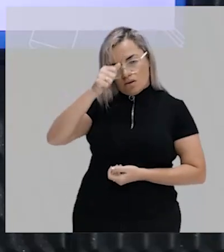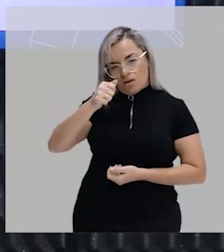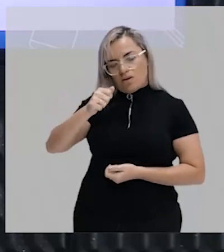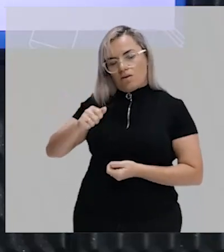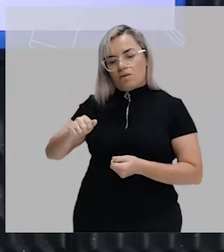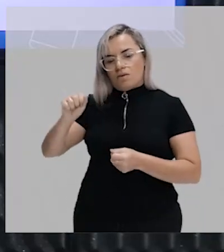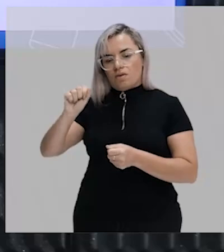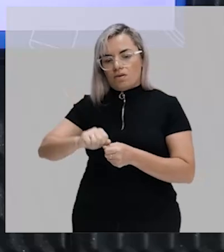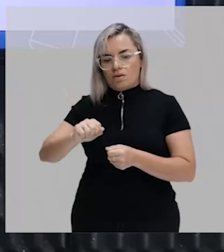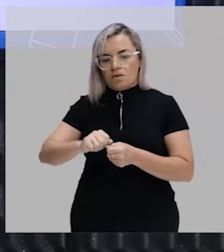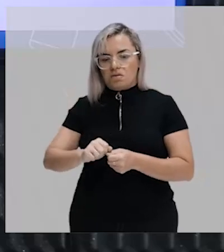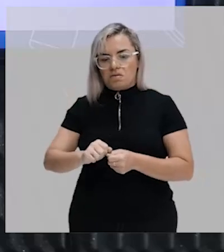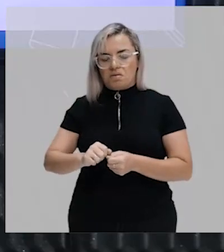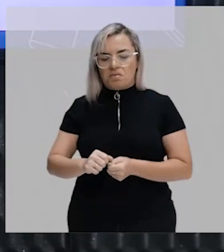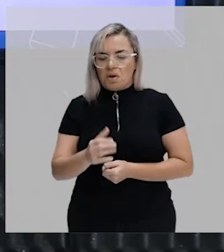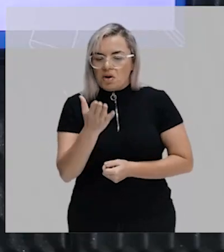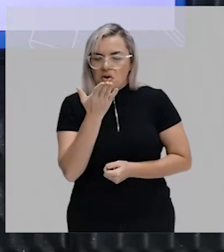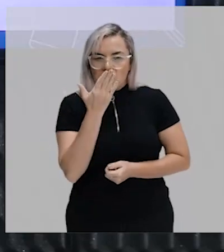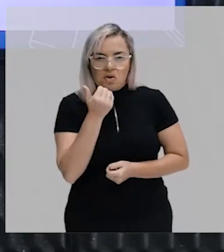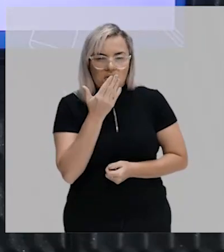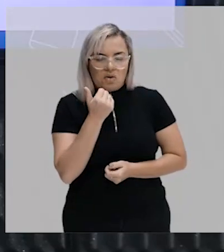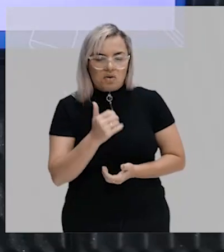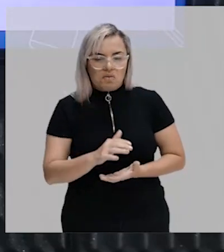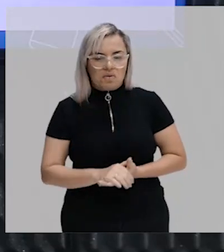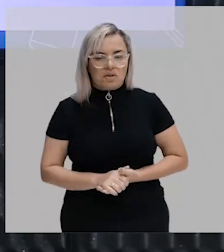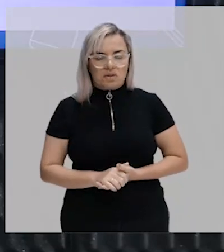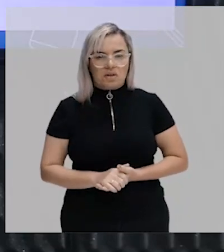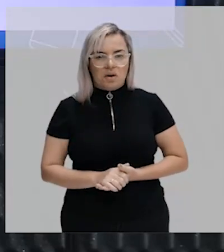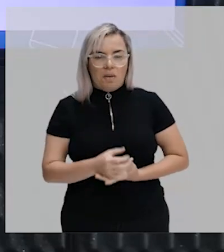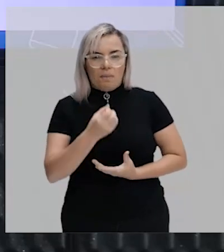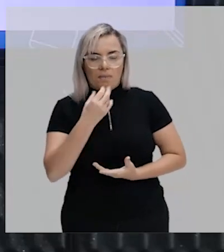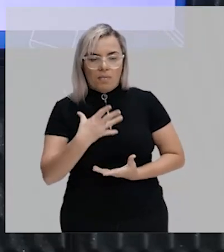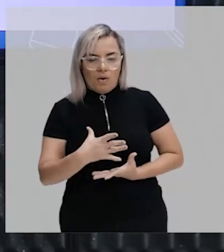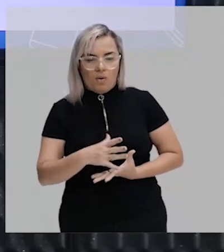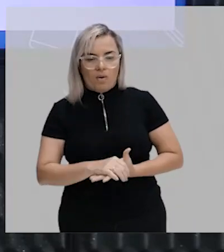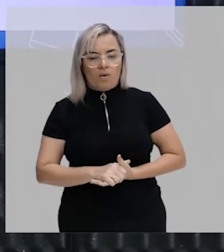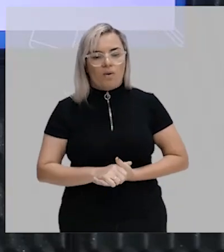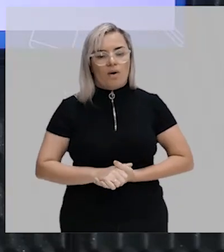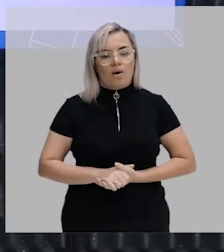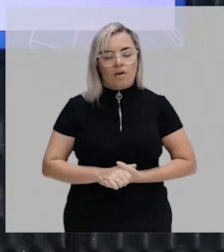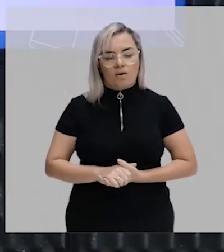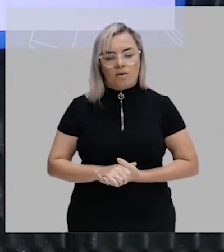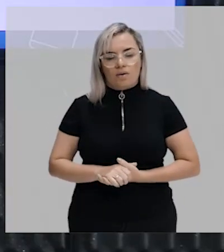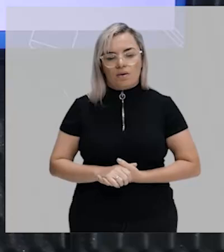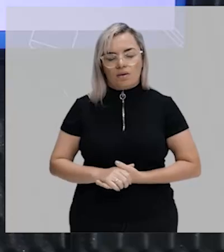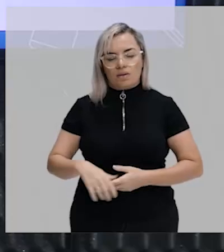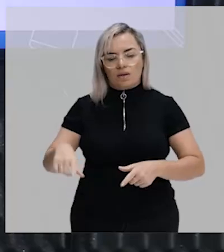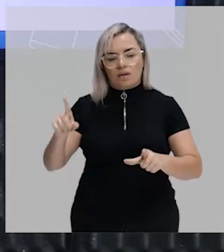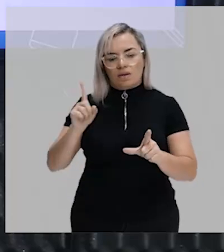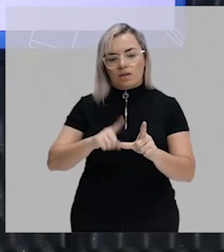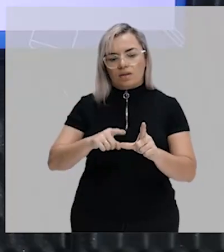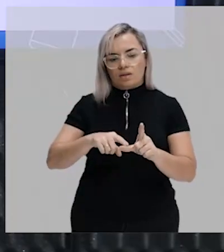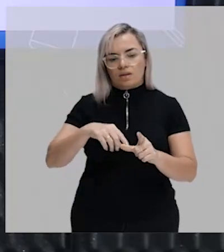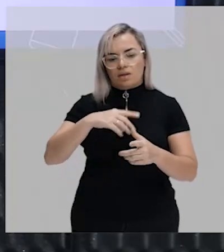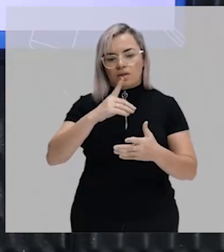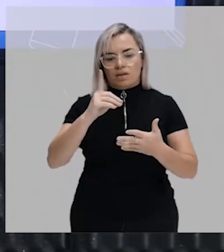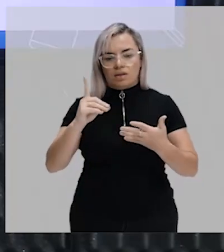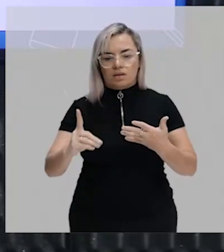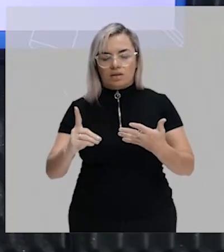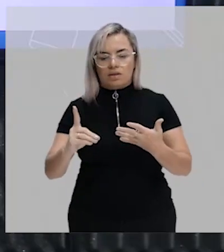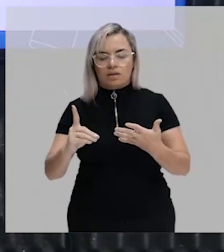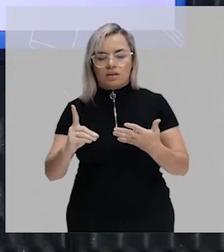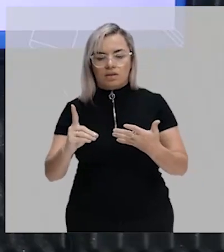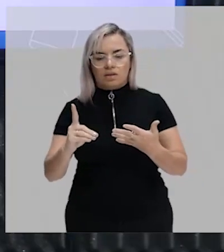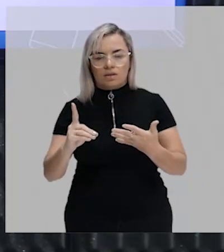comida estupenda. Na alternativa D, na resposta, eu tenho